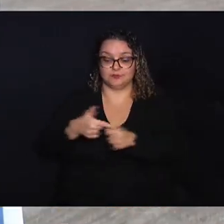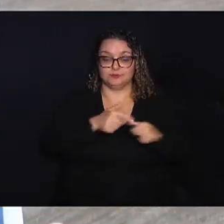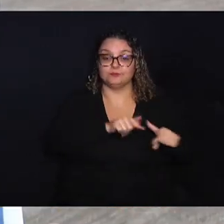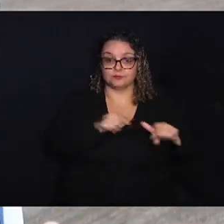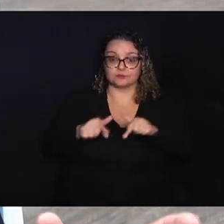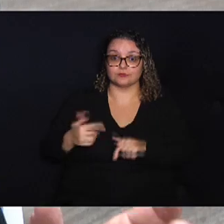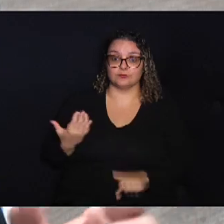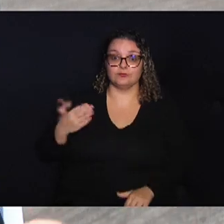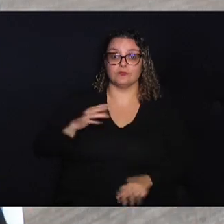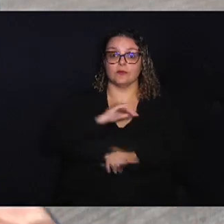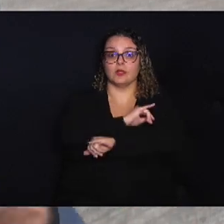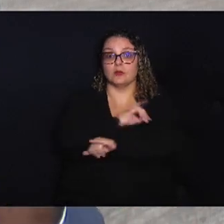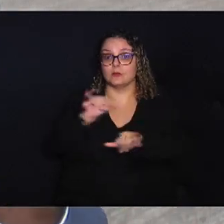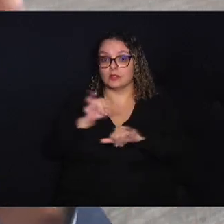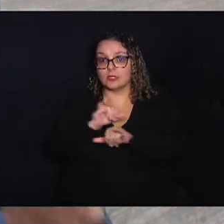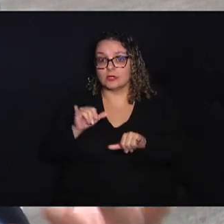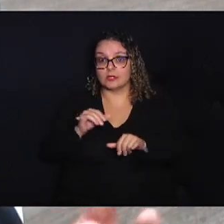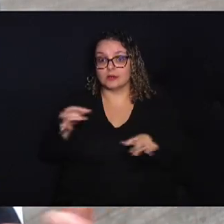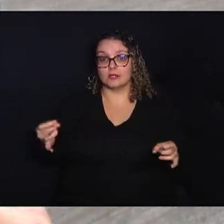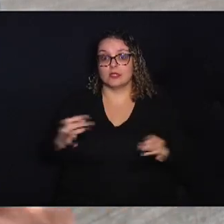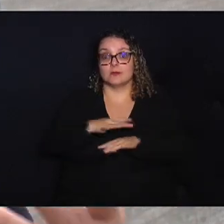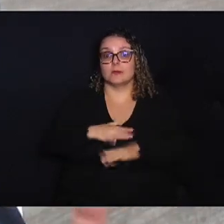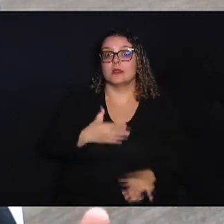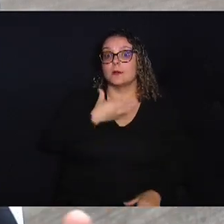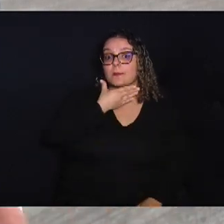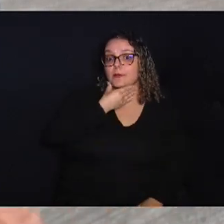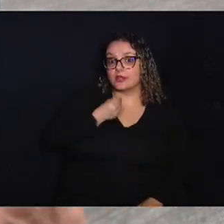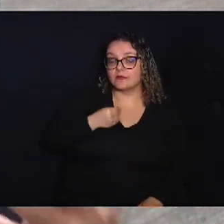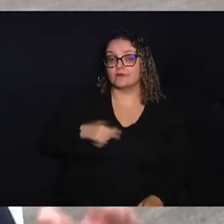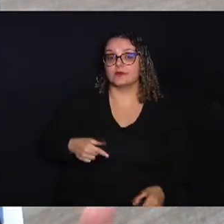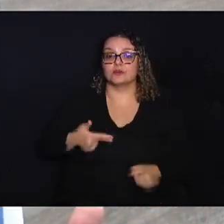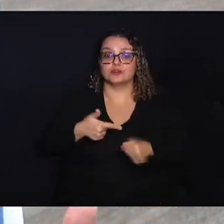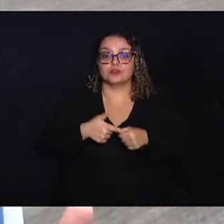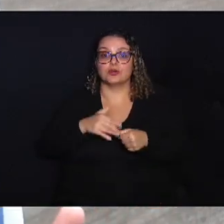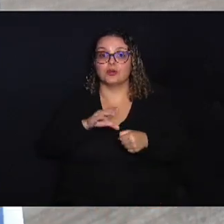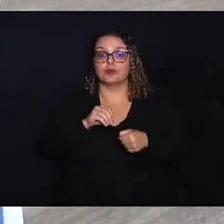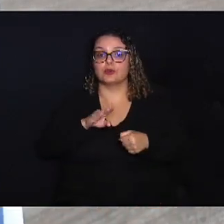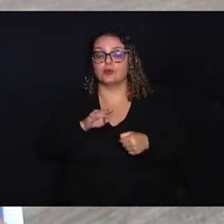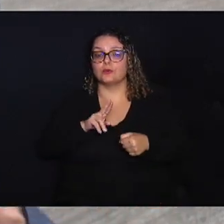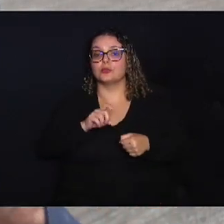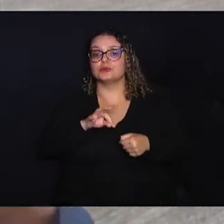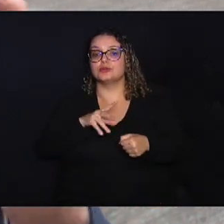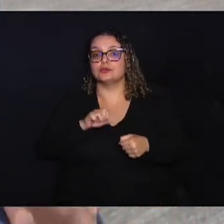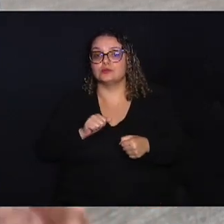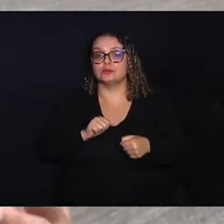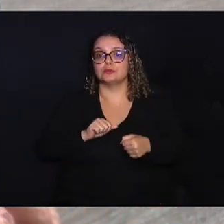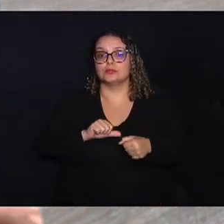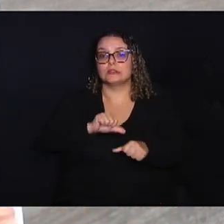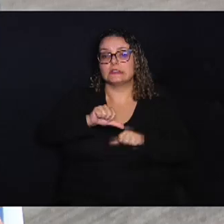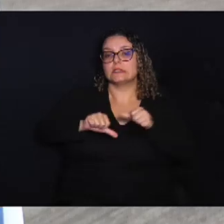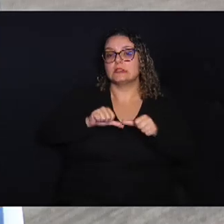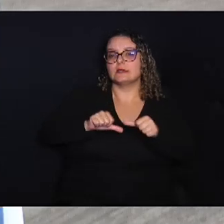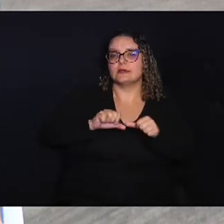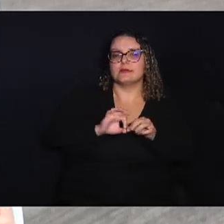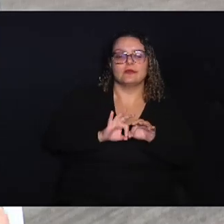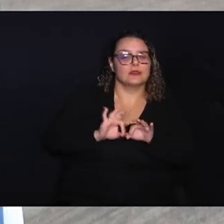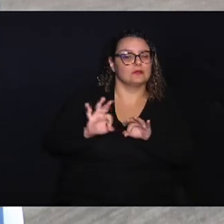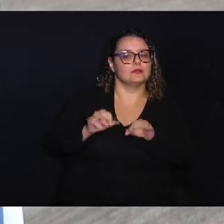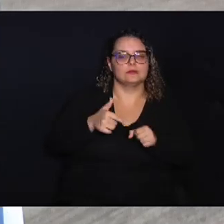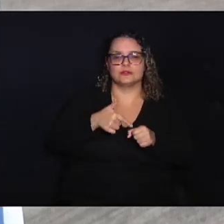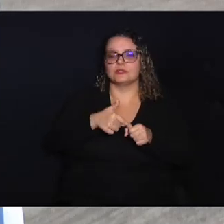lançou uma campanha para combate à fraude de combustível adulterado, né? Fique longe dessa bomba, é o